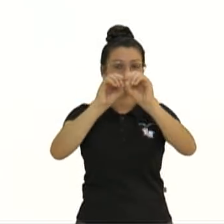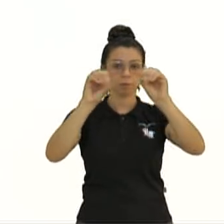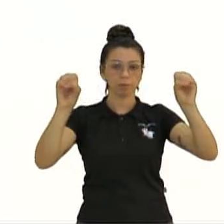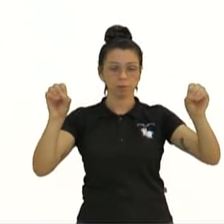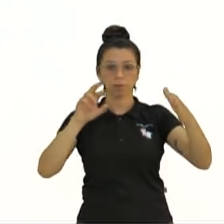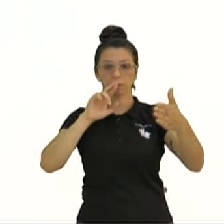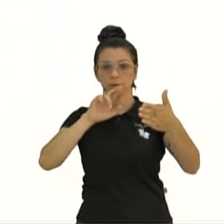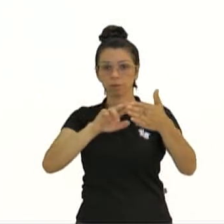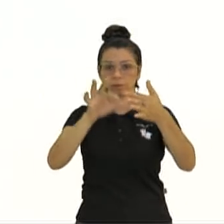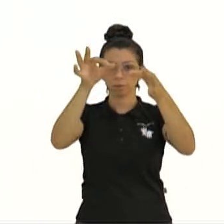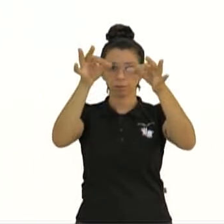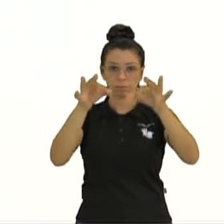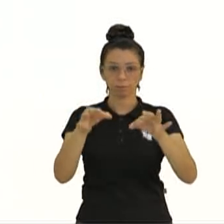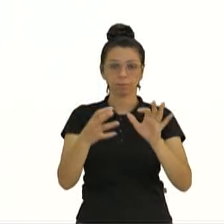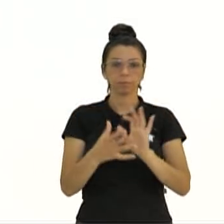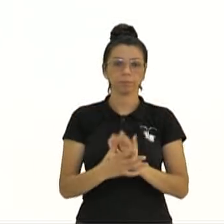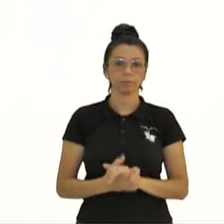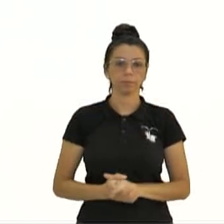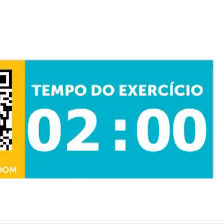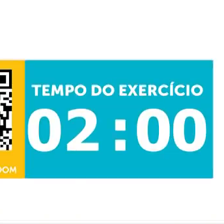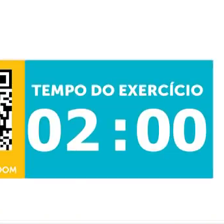marque a alternativa correta.